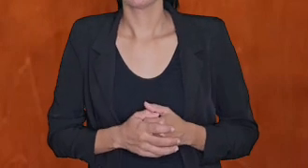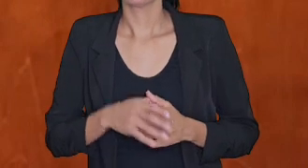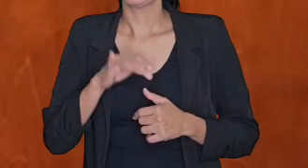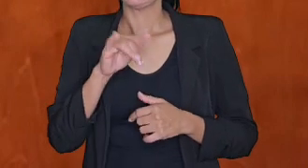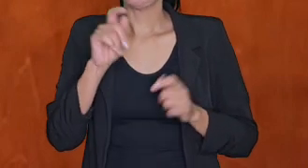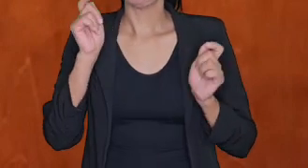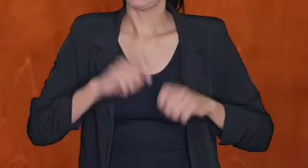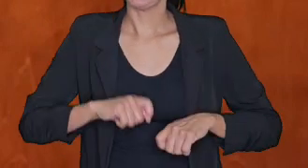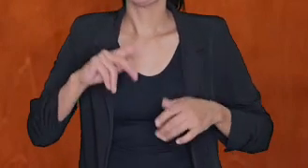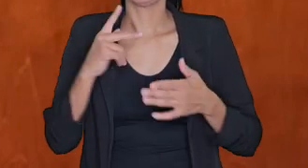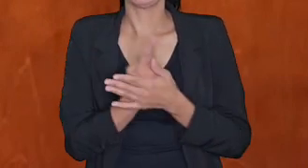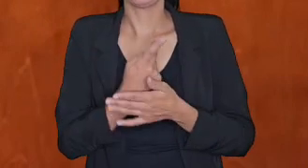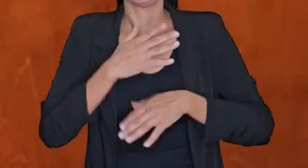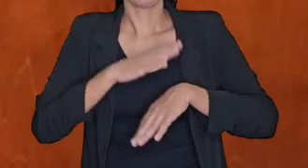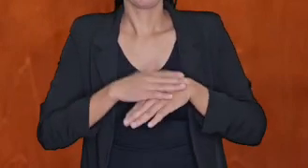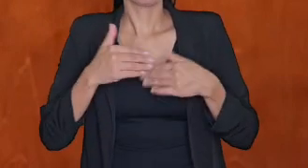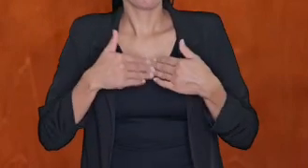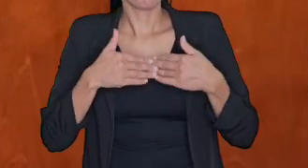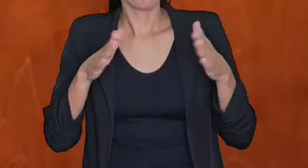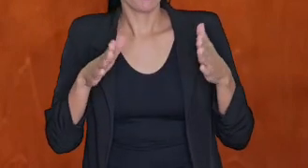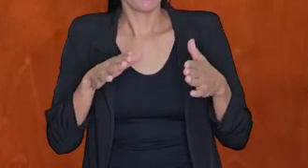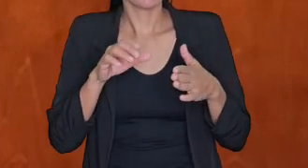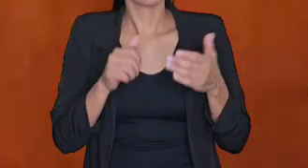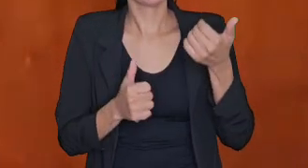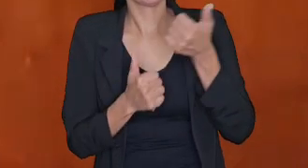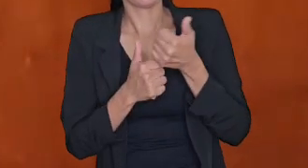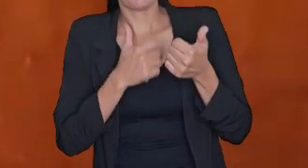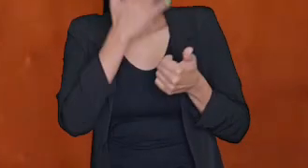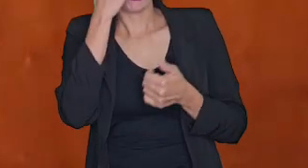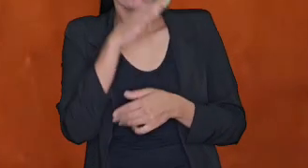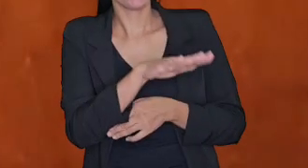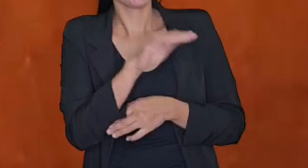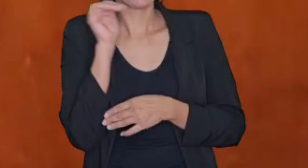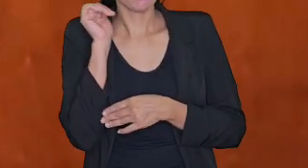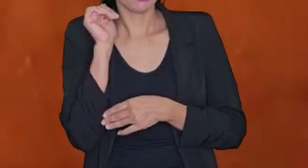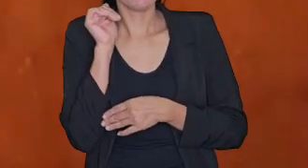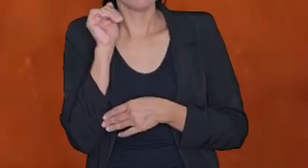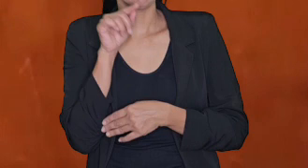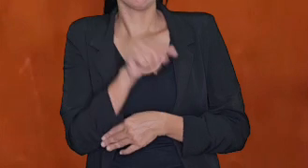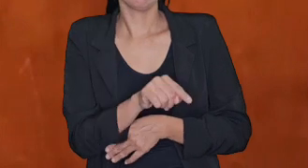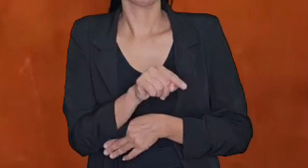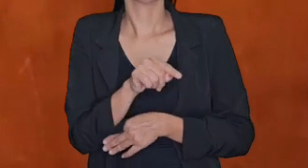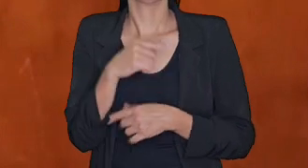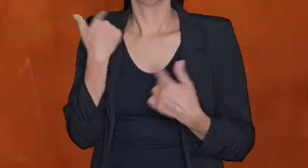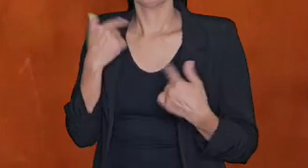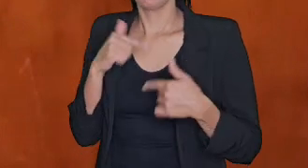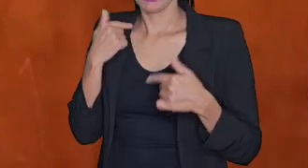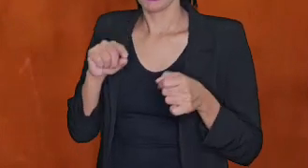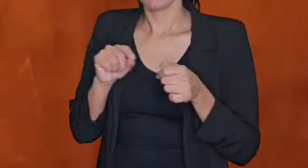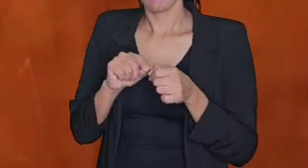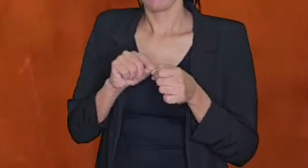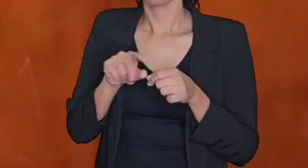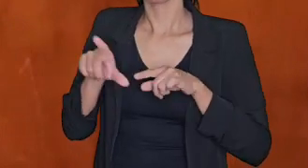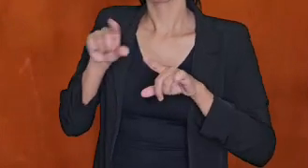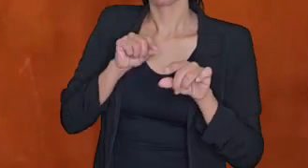previsão de intenção, que só vai poder acontecer quando aberta a sucessão, aquele que vier a ser